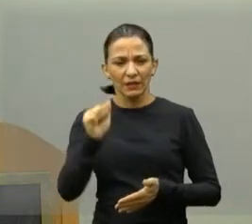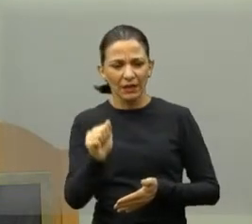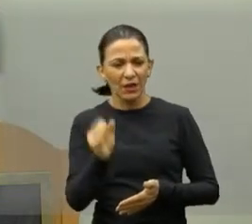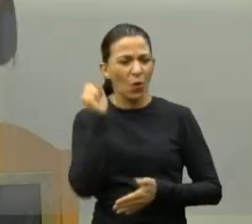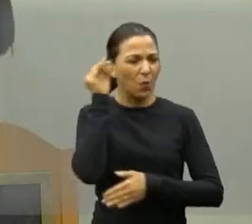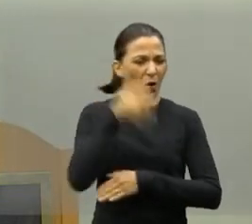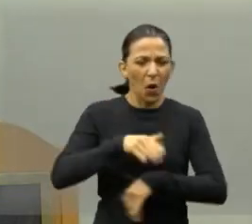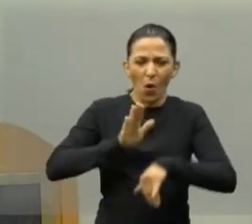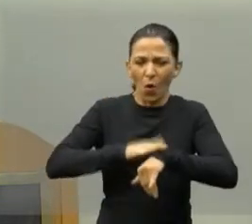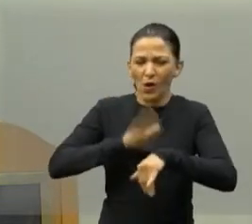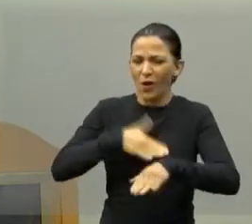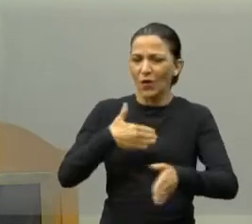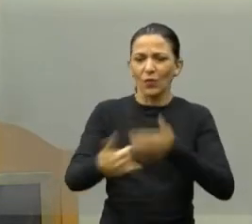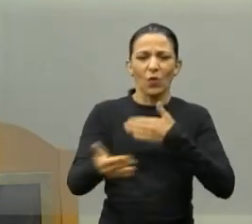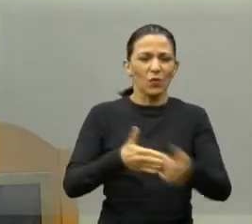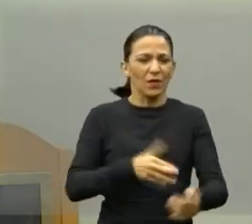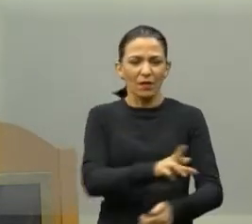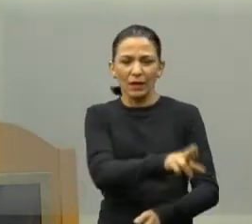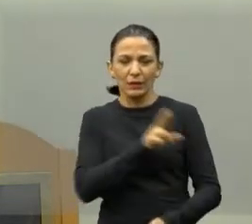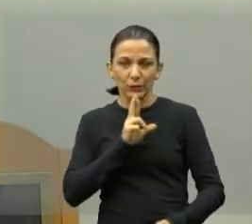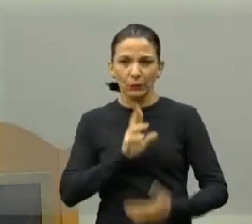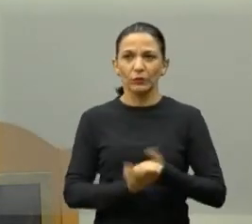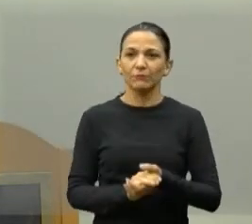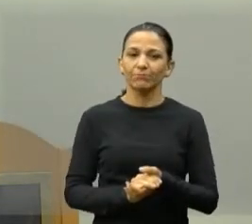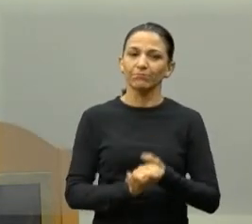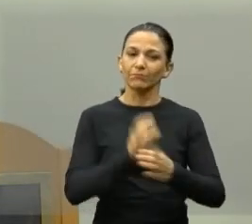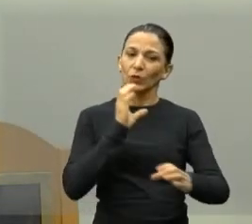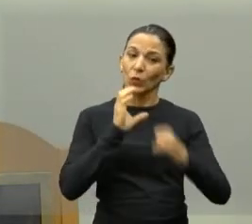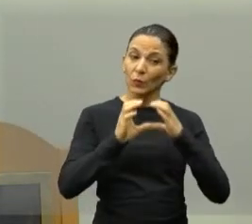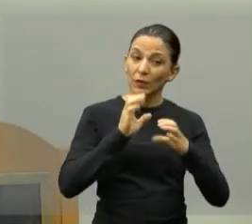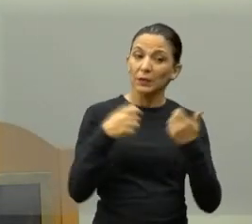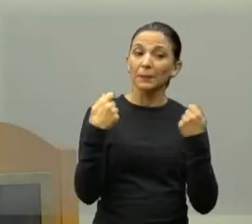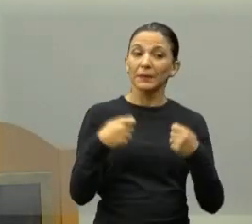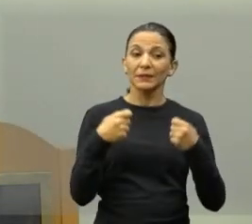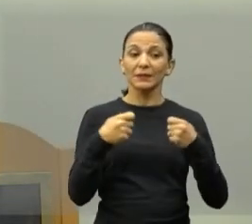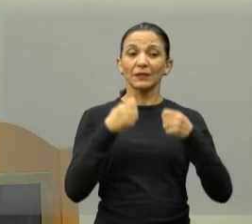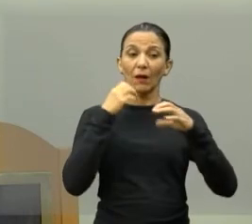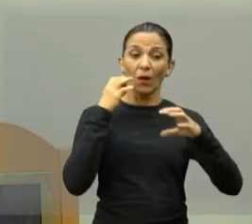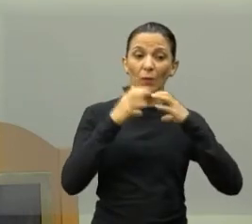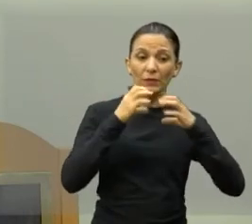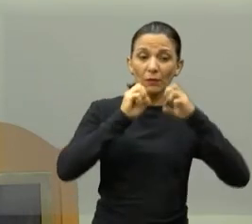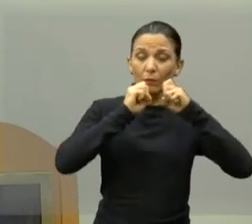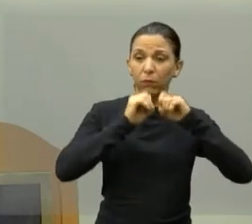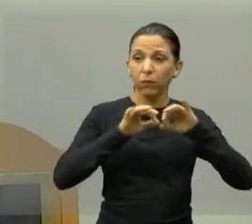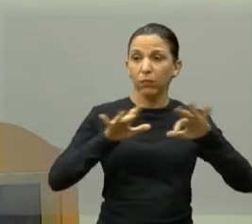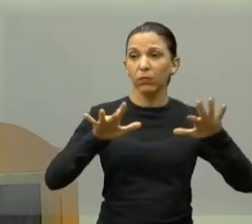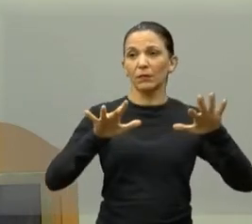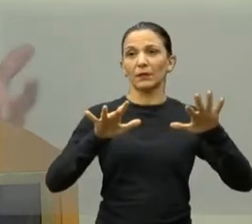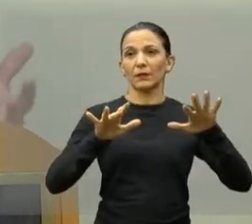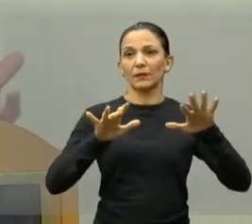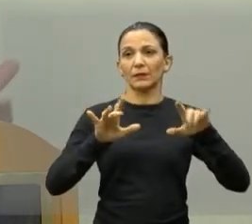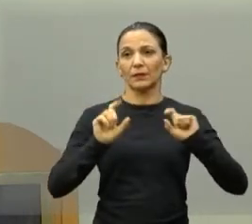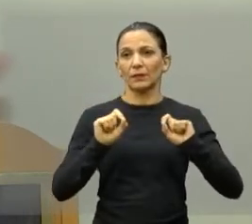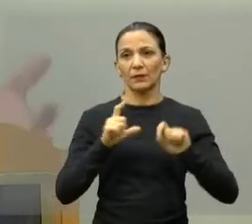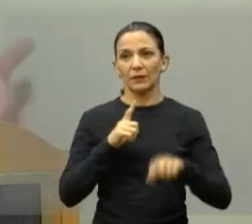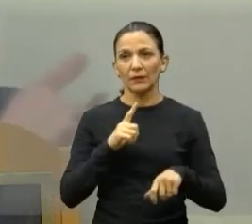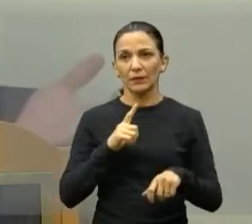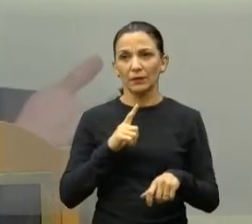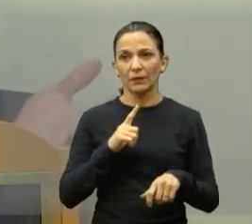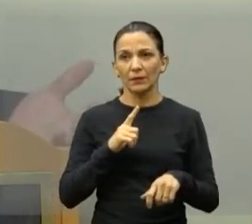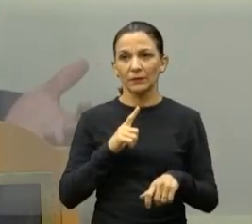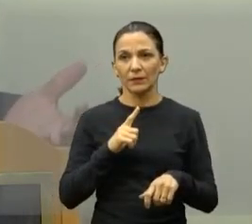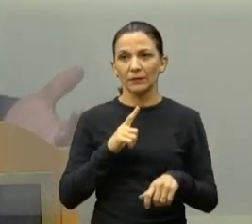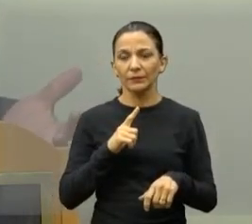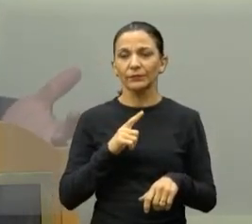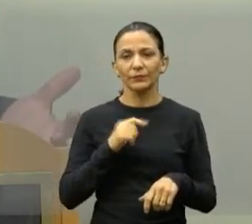aconteceu isso isso isso então essa comunicação precisa ter Oi e aí é o